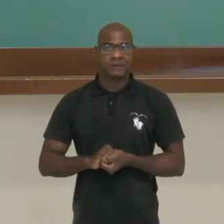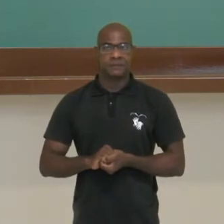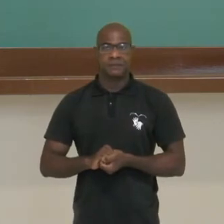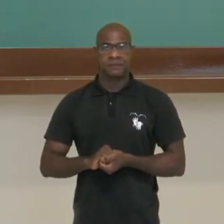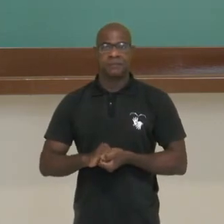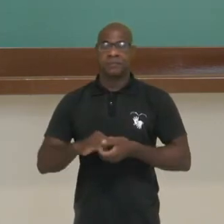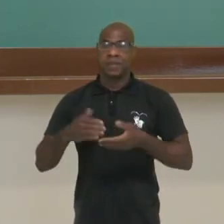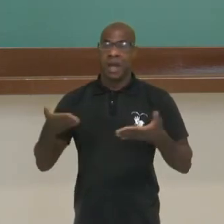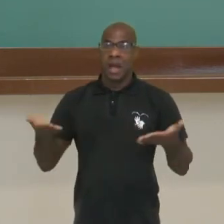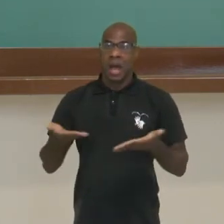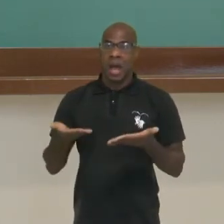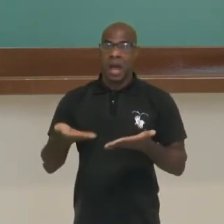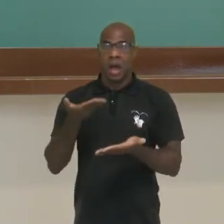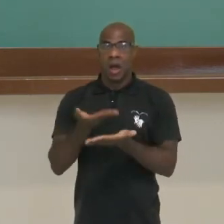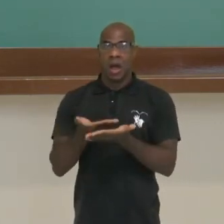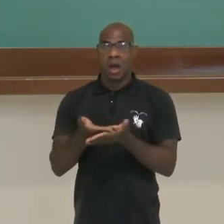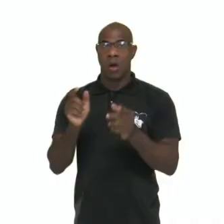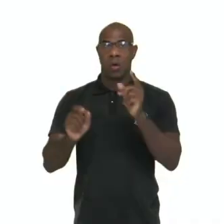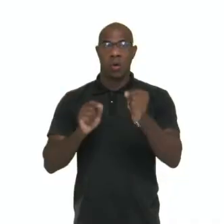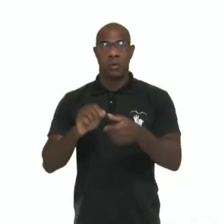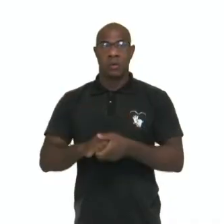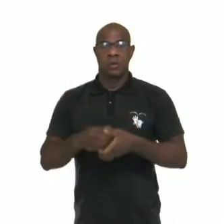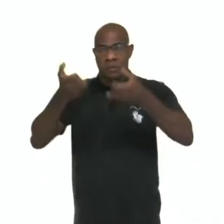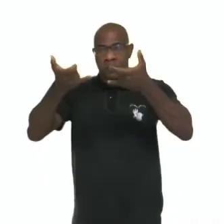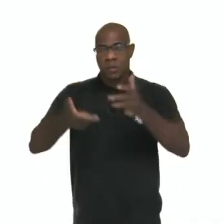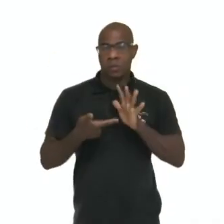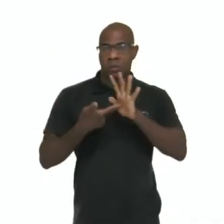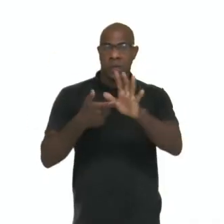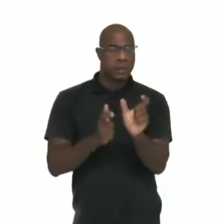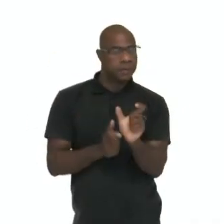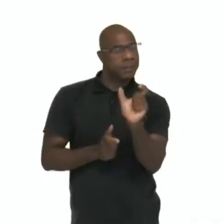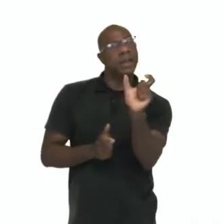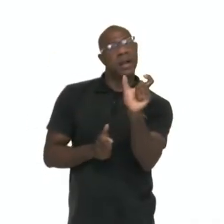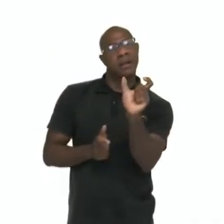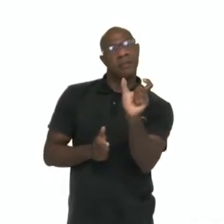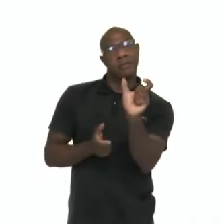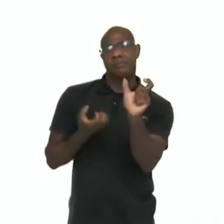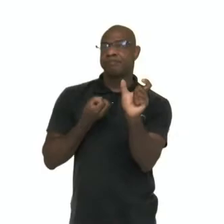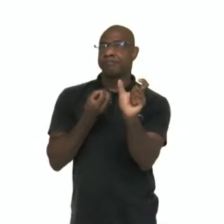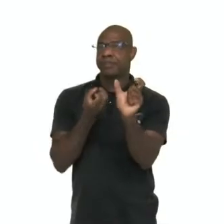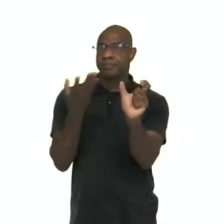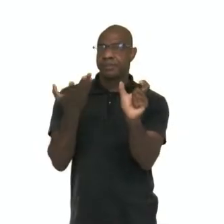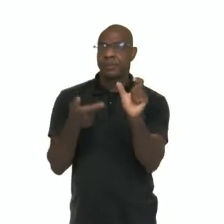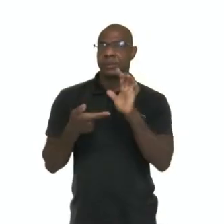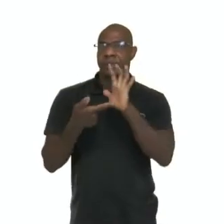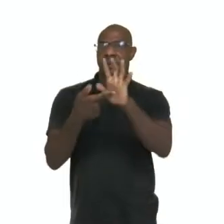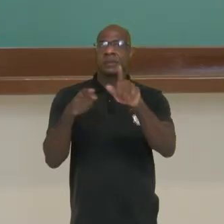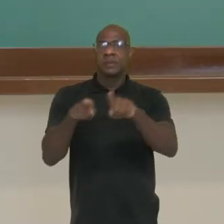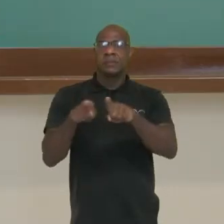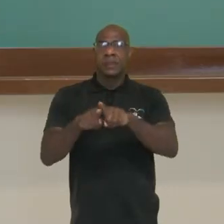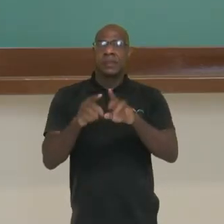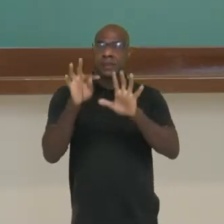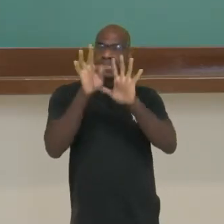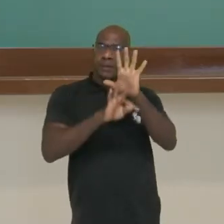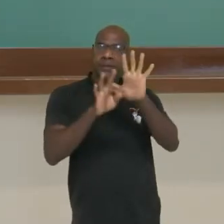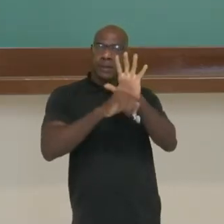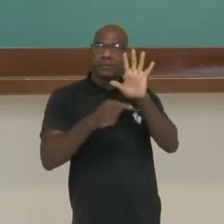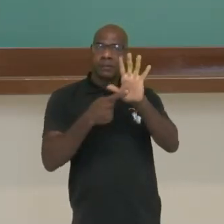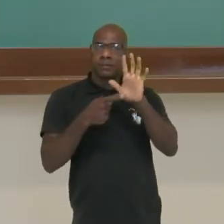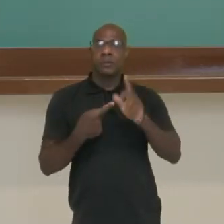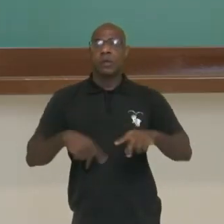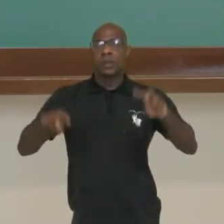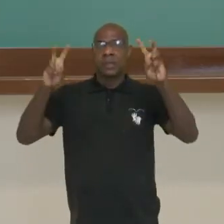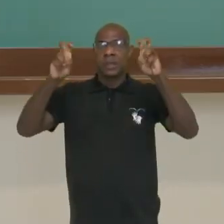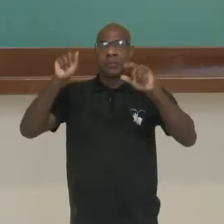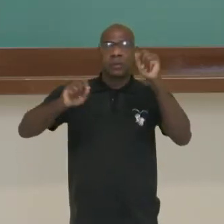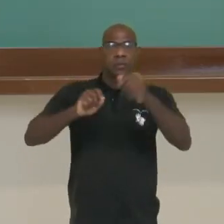Na aula de hoje, nós vamos falar, pronunciar adequadamente as palavras em apresentações e em leituras de texto, com o nosso tema que a gente tem,